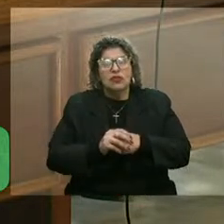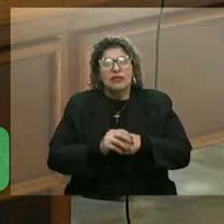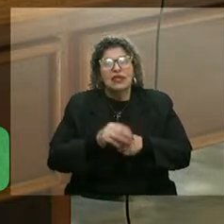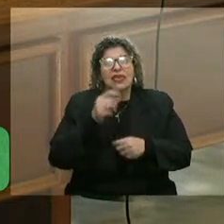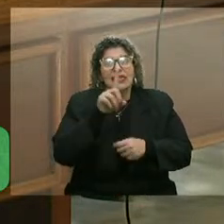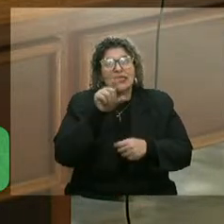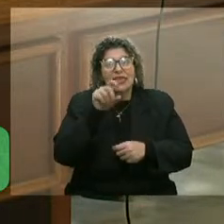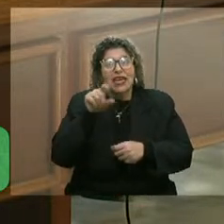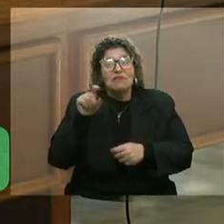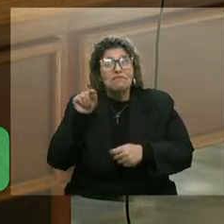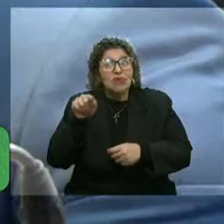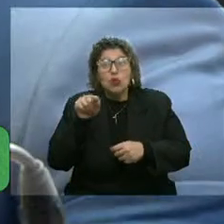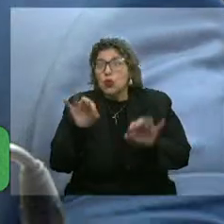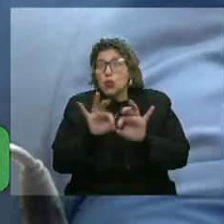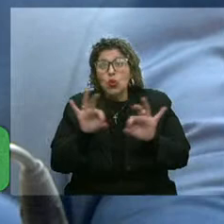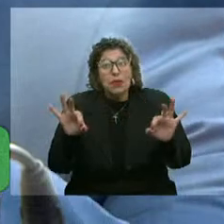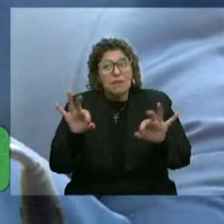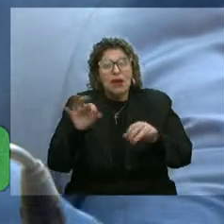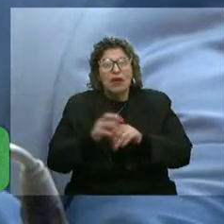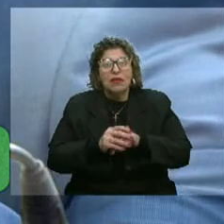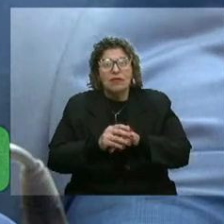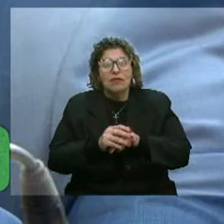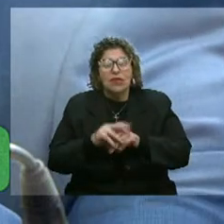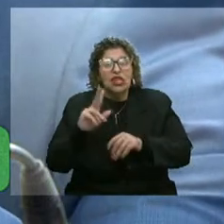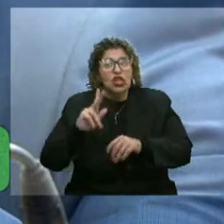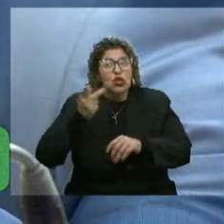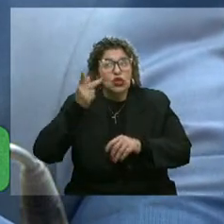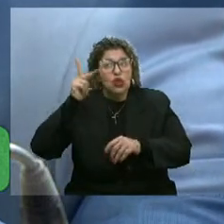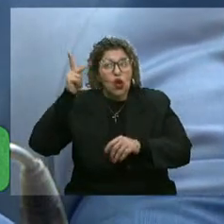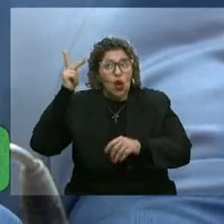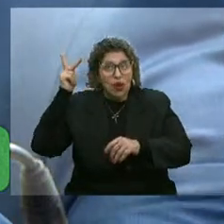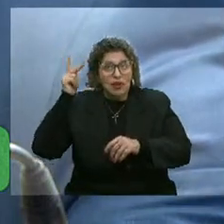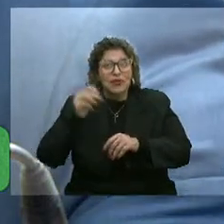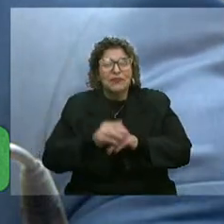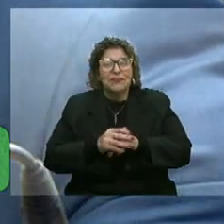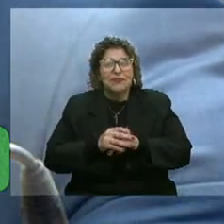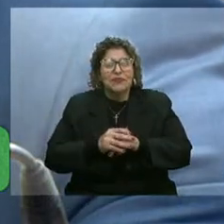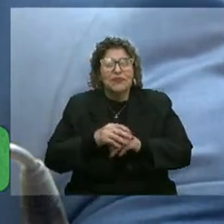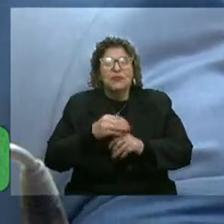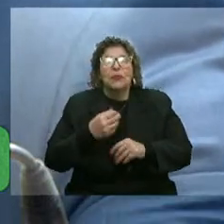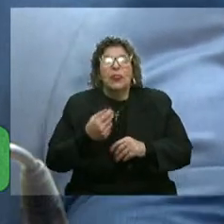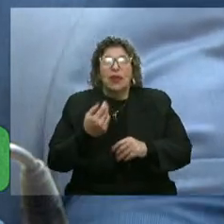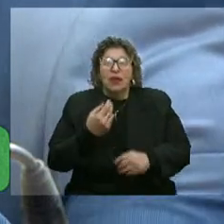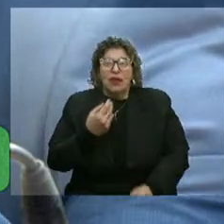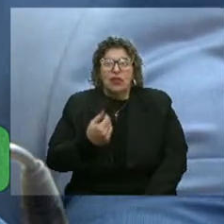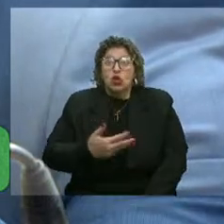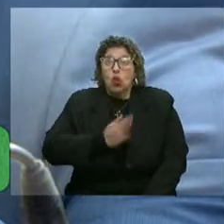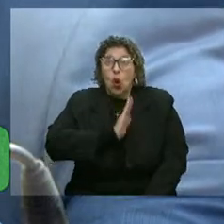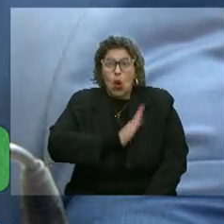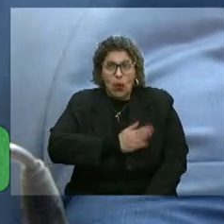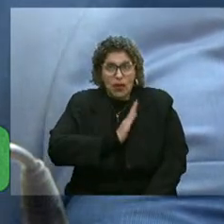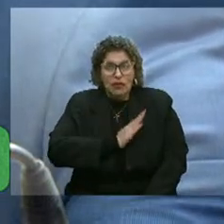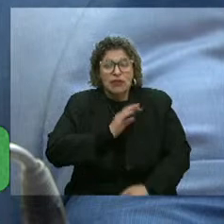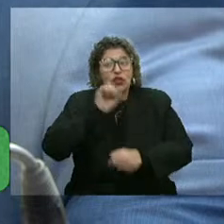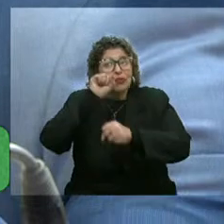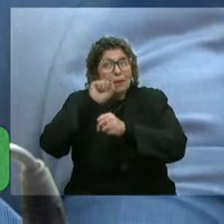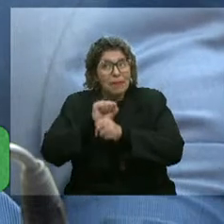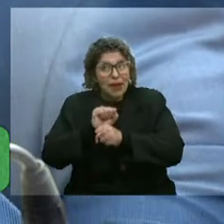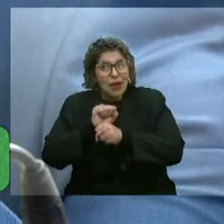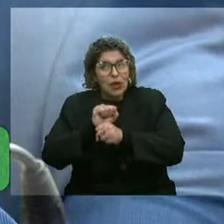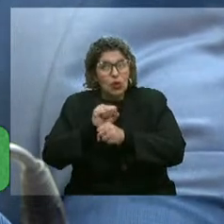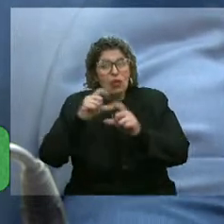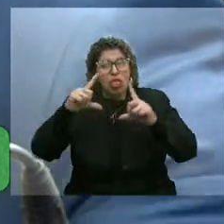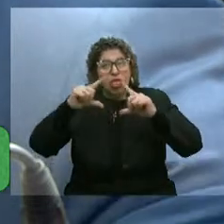100 mil procedimentos. Então, pegando a média, a série histórica de procedimentos cardiovasculares, nós tivemos